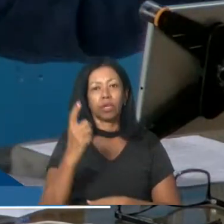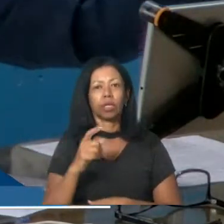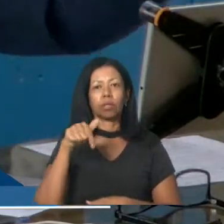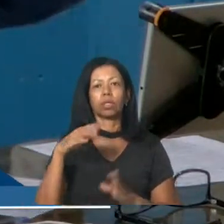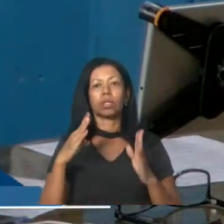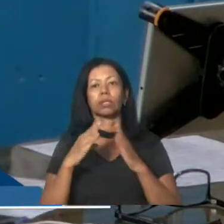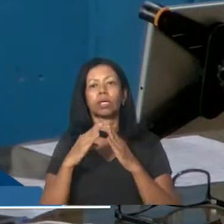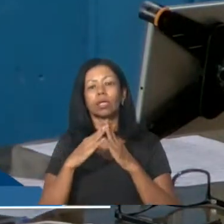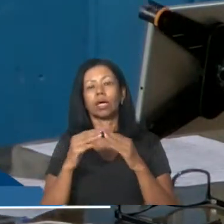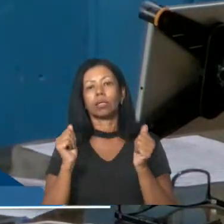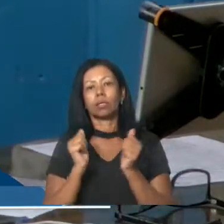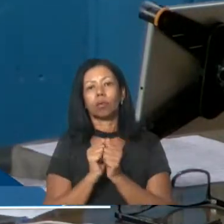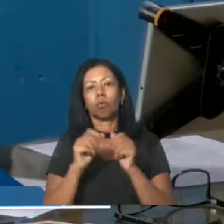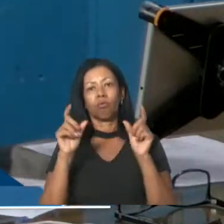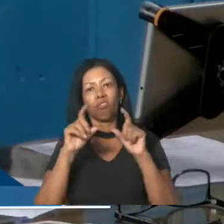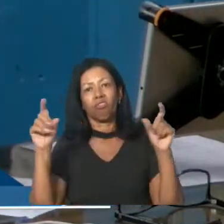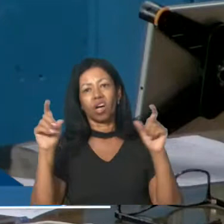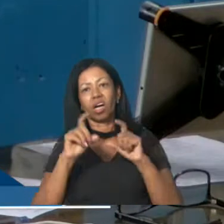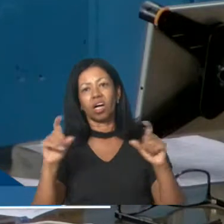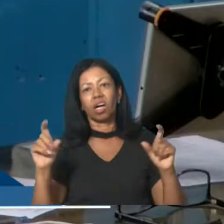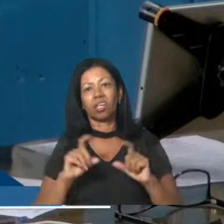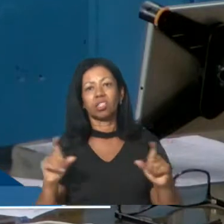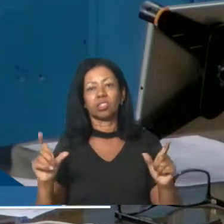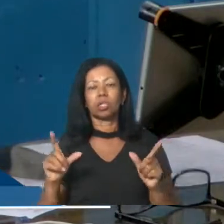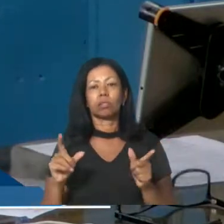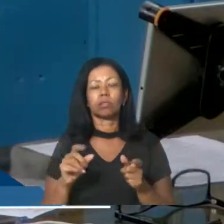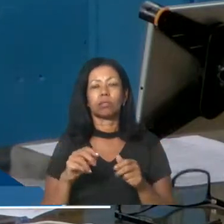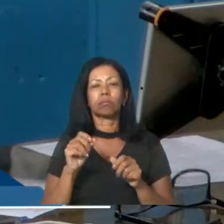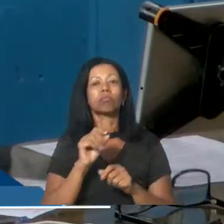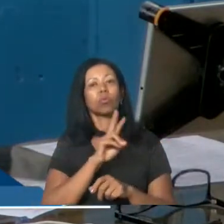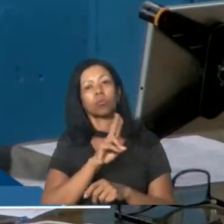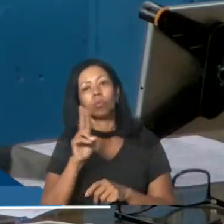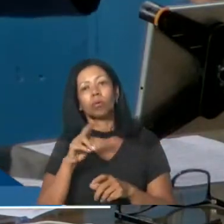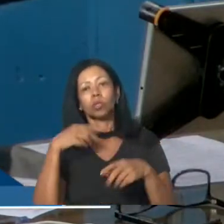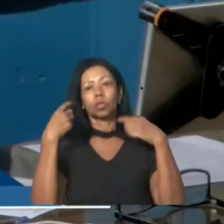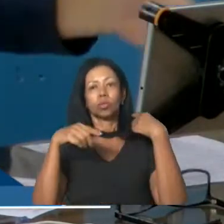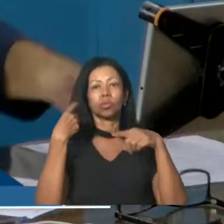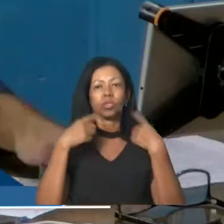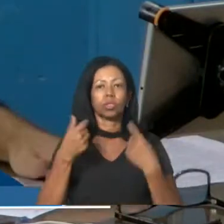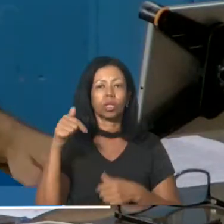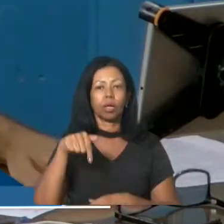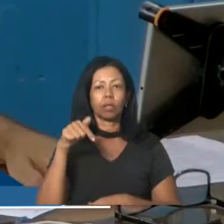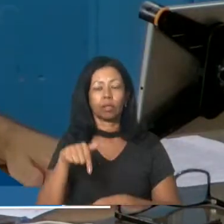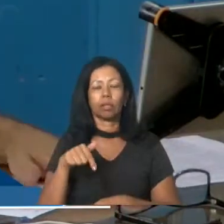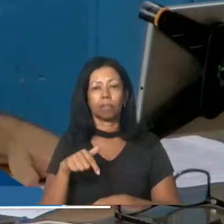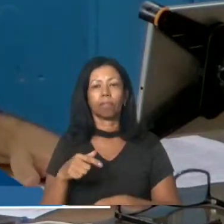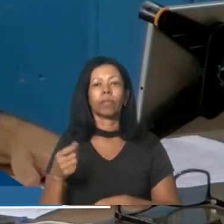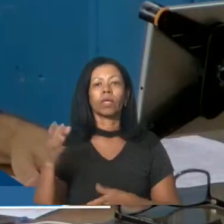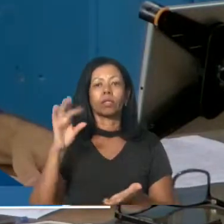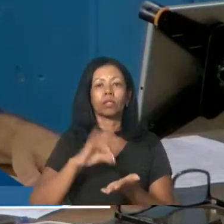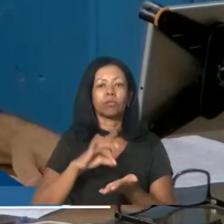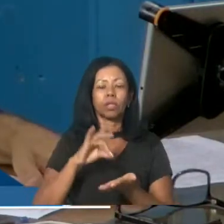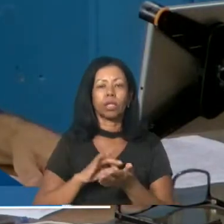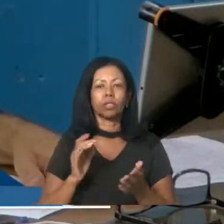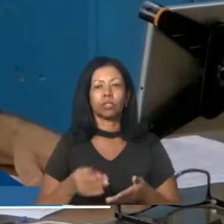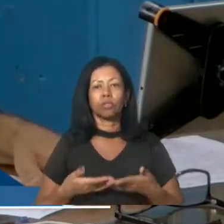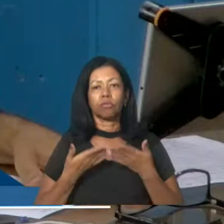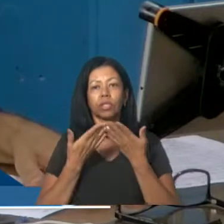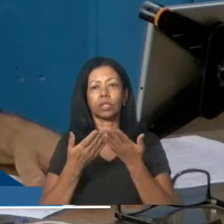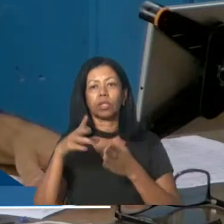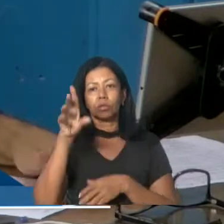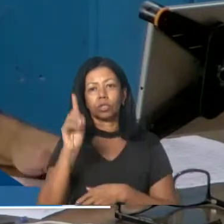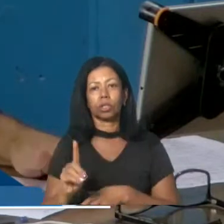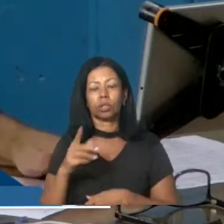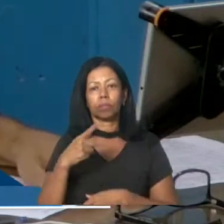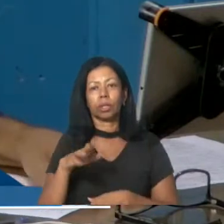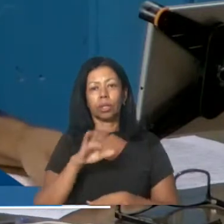casa com faixas e manifesto, e vamos discutir isso aqui e realmente oferecer o direito